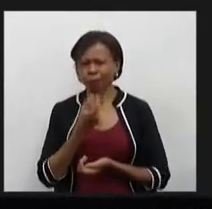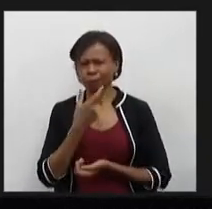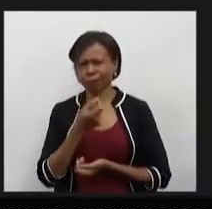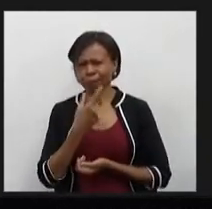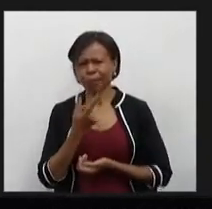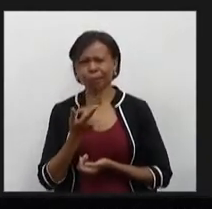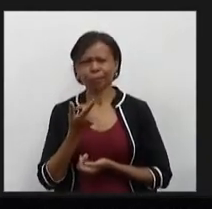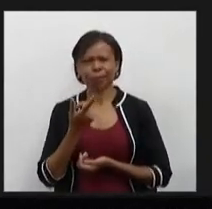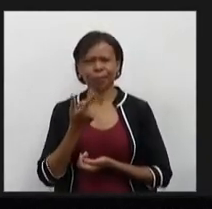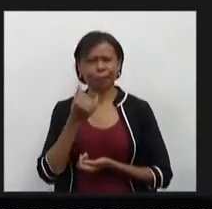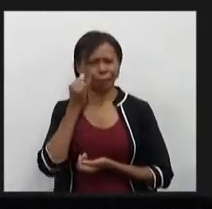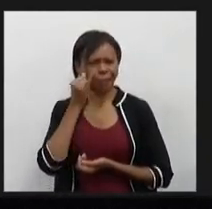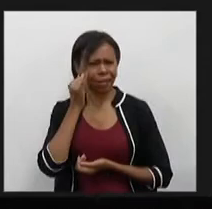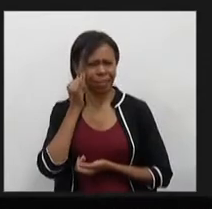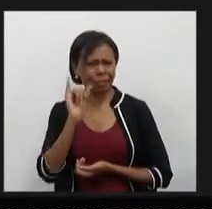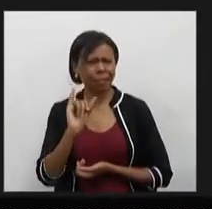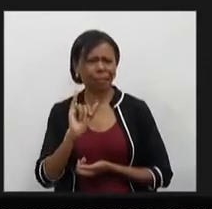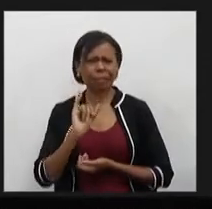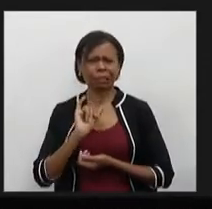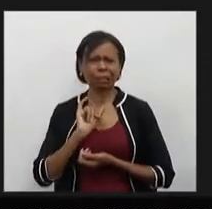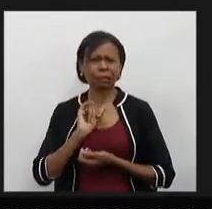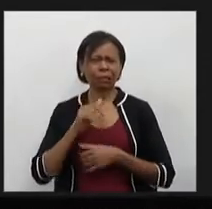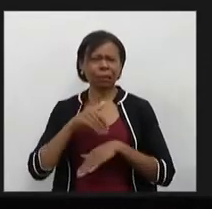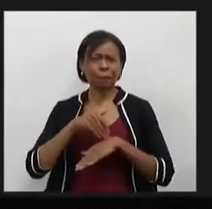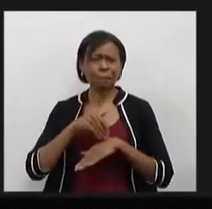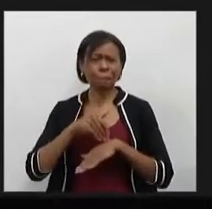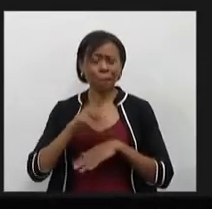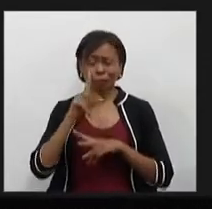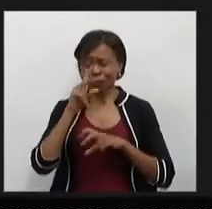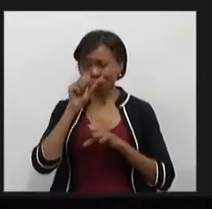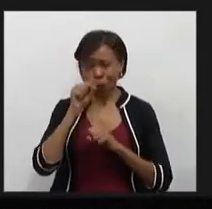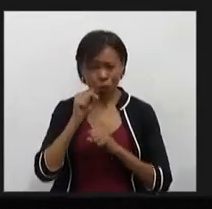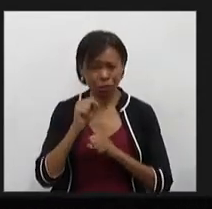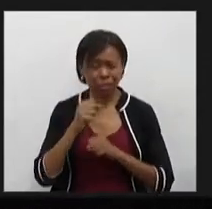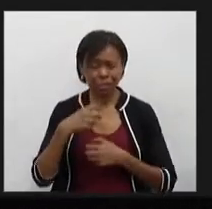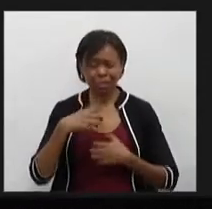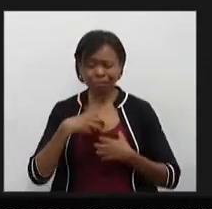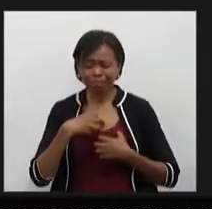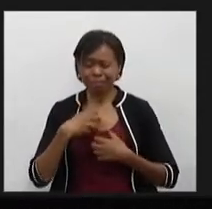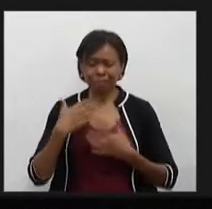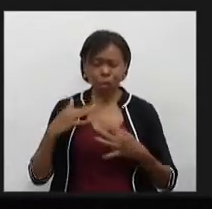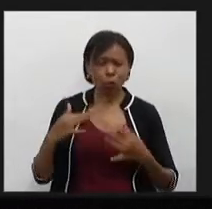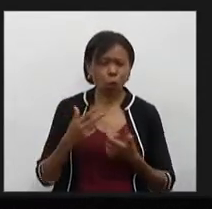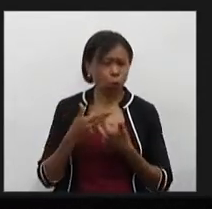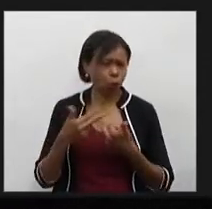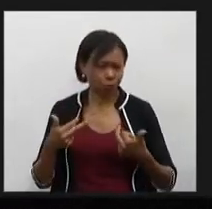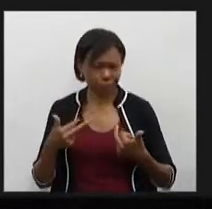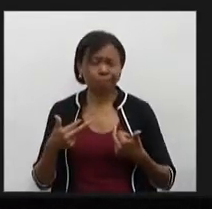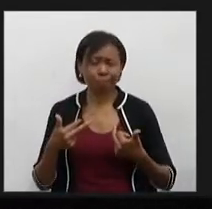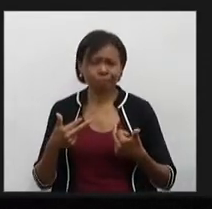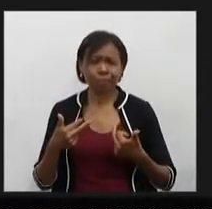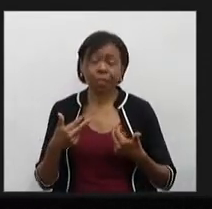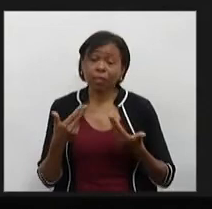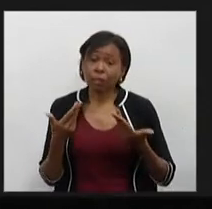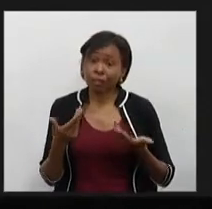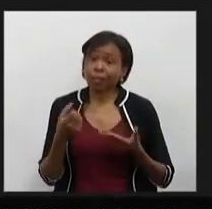imunossupressor, e é uma luta. Então, assim, a gente tá, né, precisando da vacina,